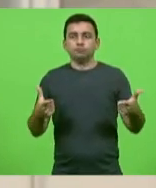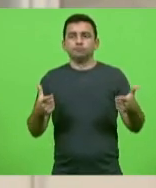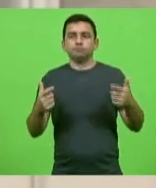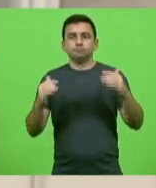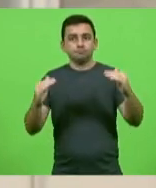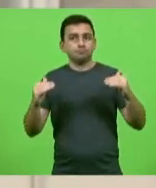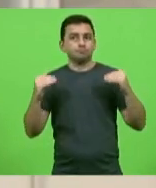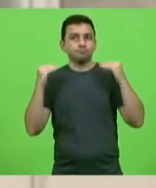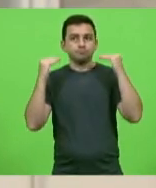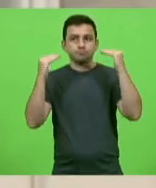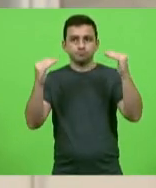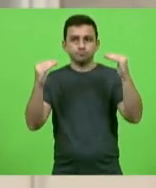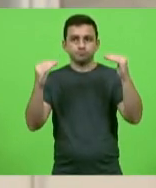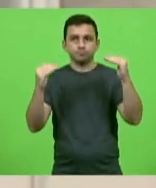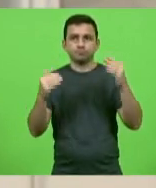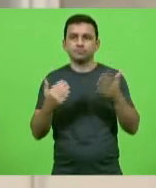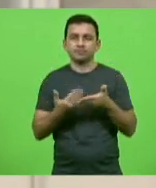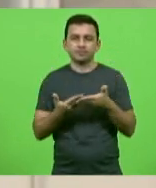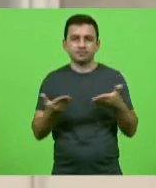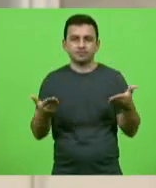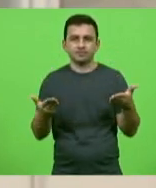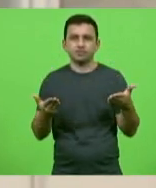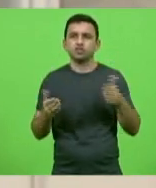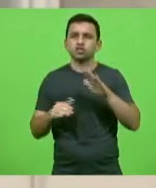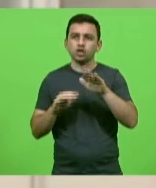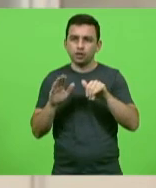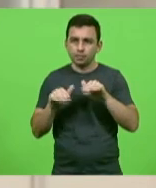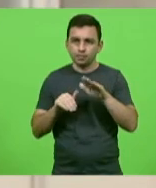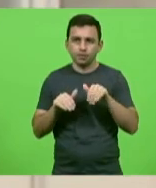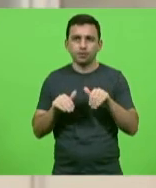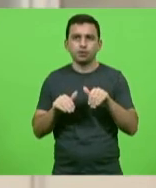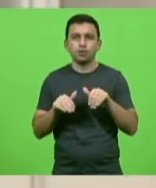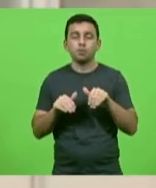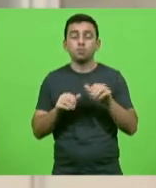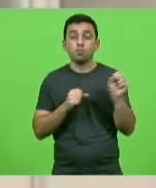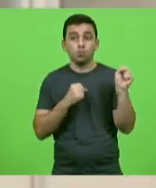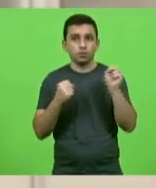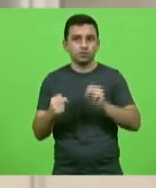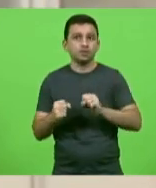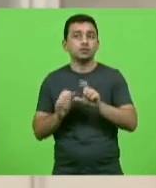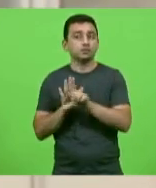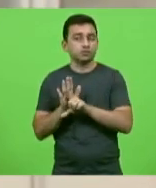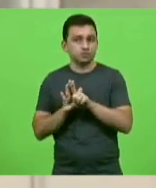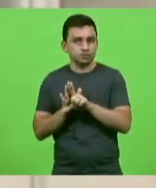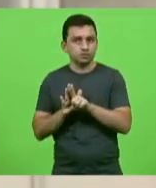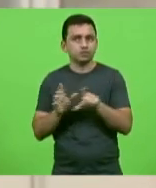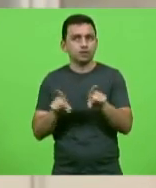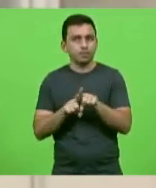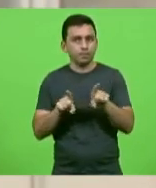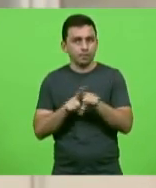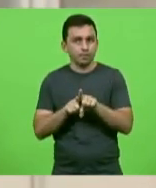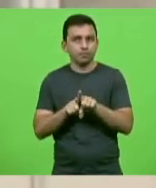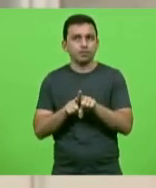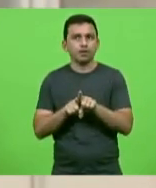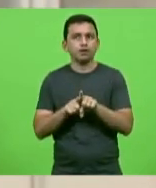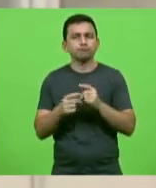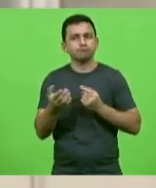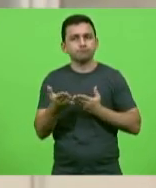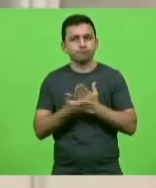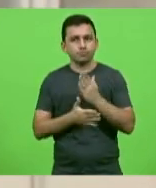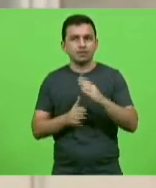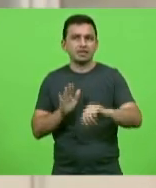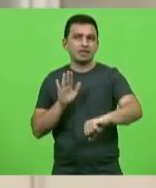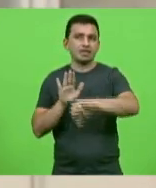autoridades sujeitas a homologação pelo poder legislativo e ascensão e Assunção